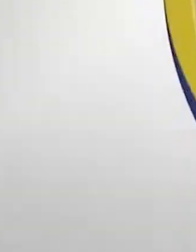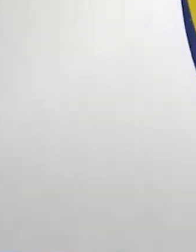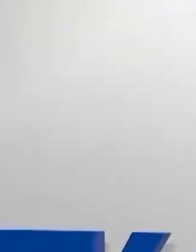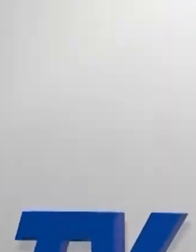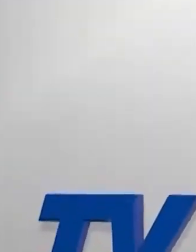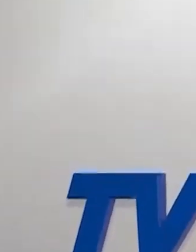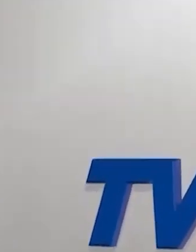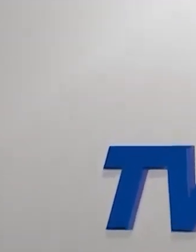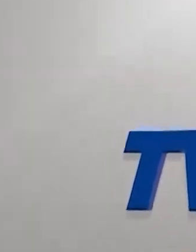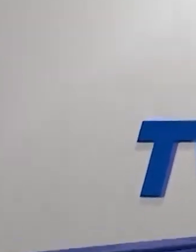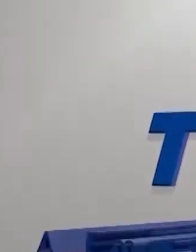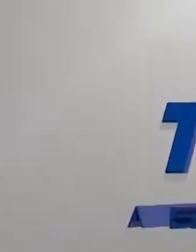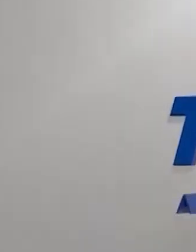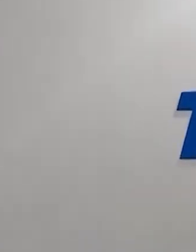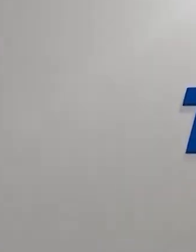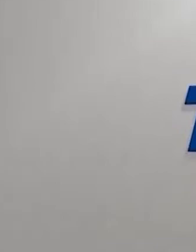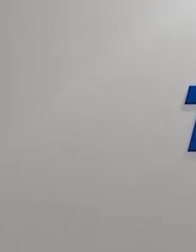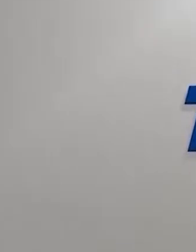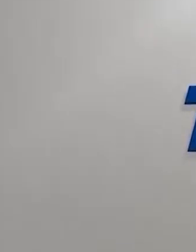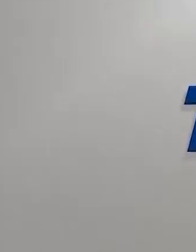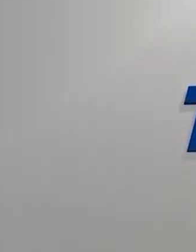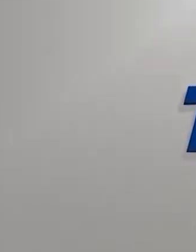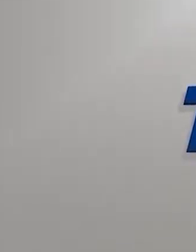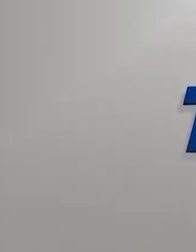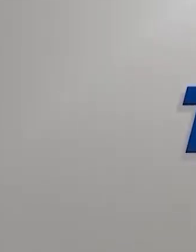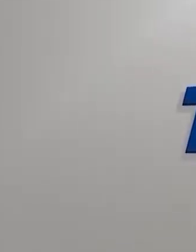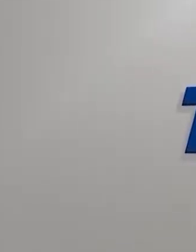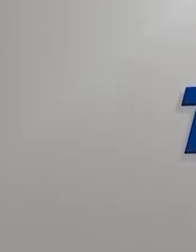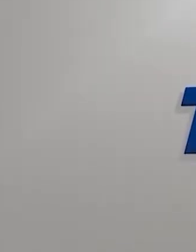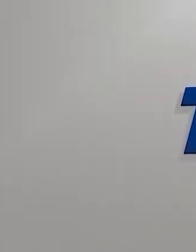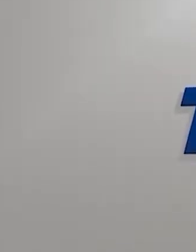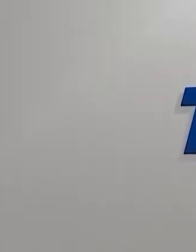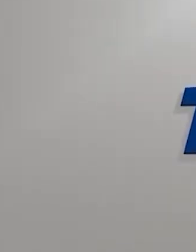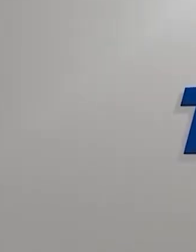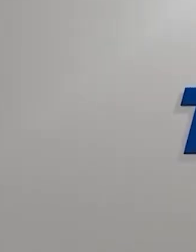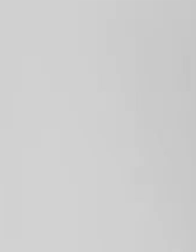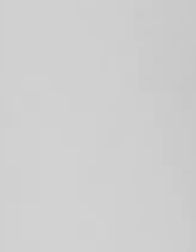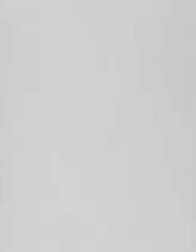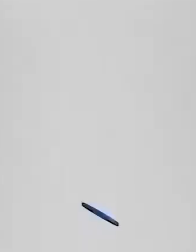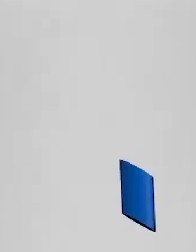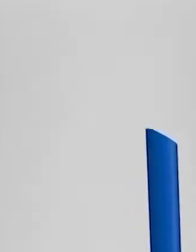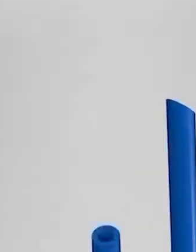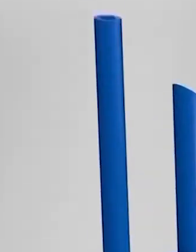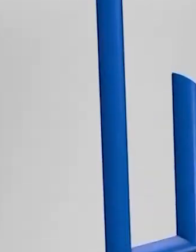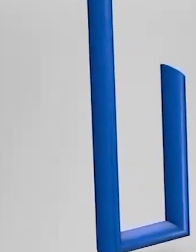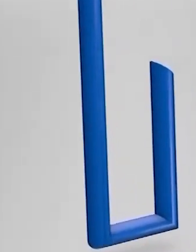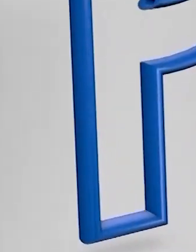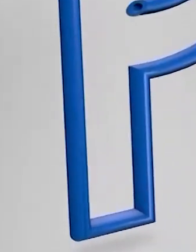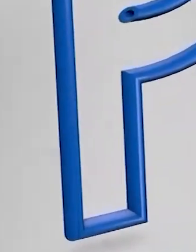TV Fortaleza, a emissora da Casa do Povo.